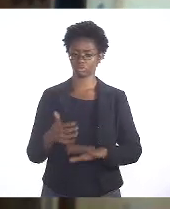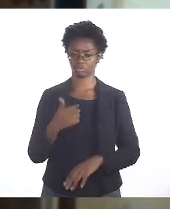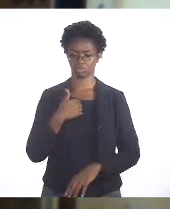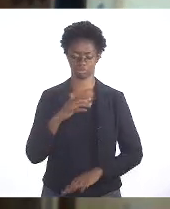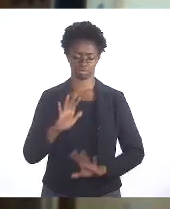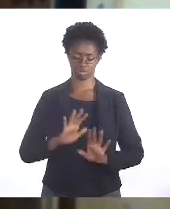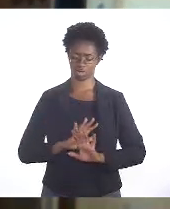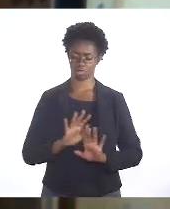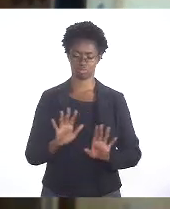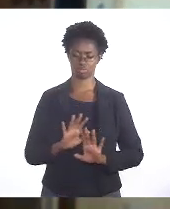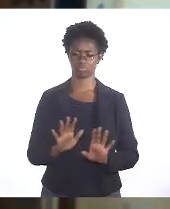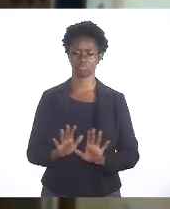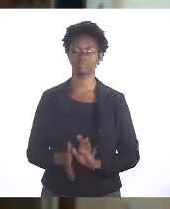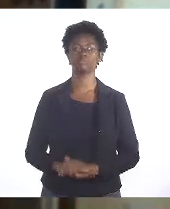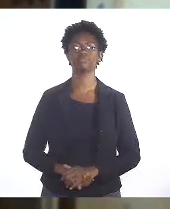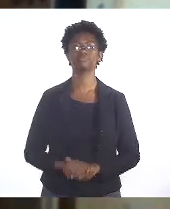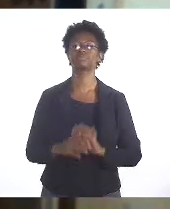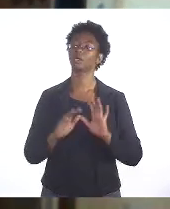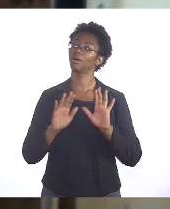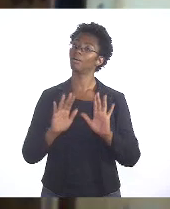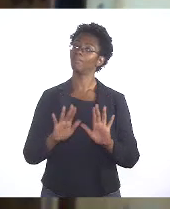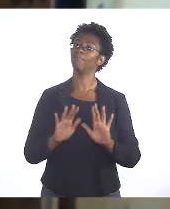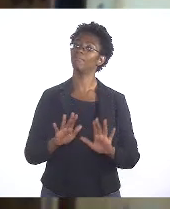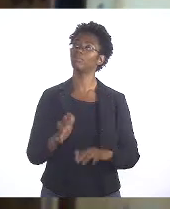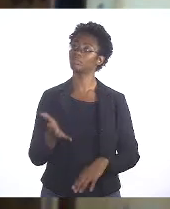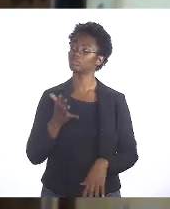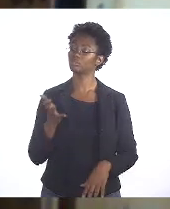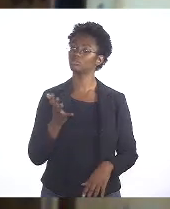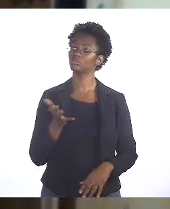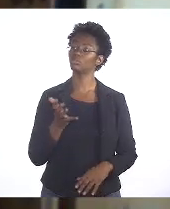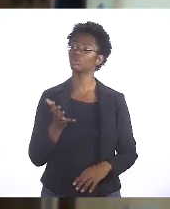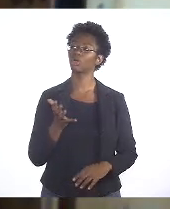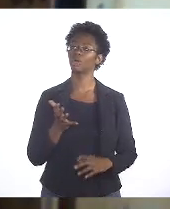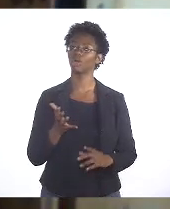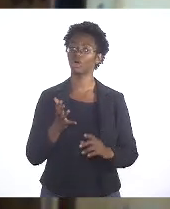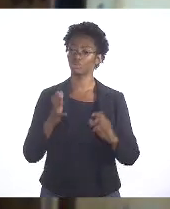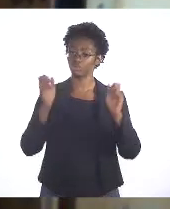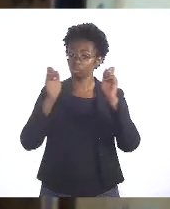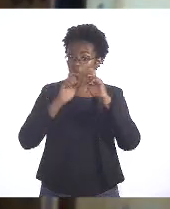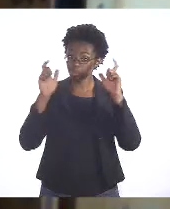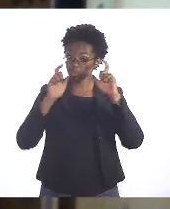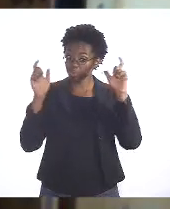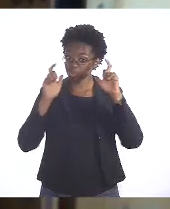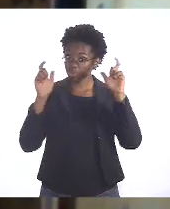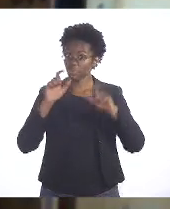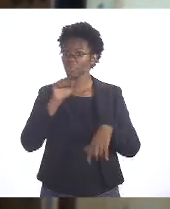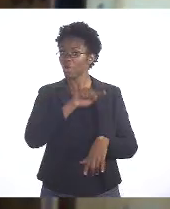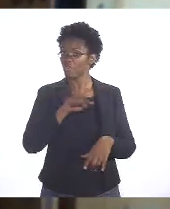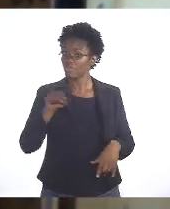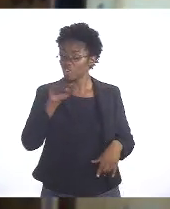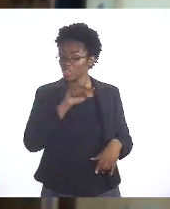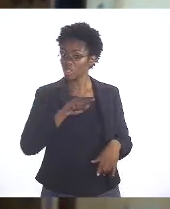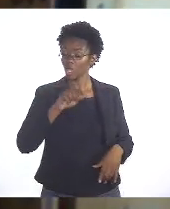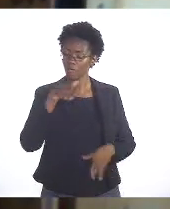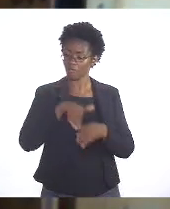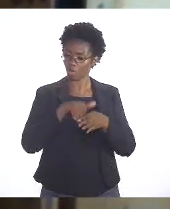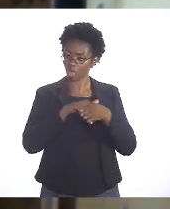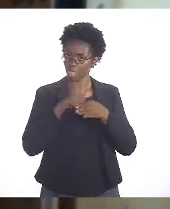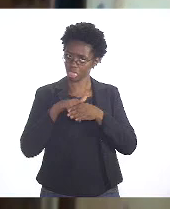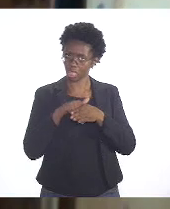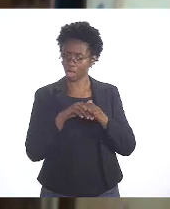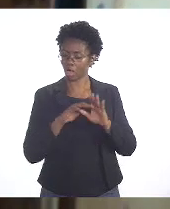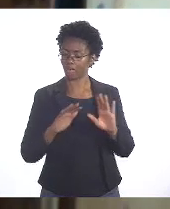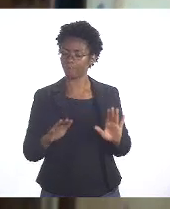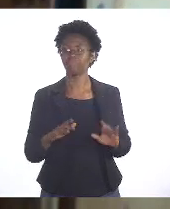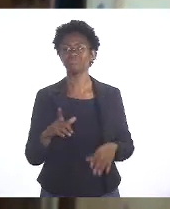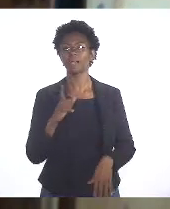parlamento, né? Mas só queria alertar o eleitor que